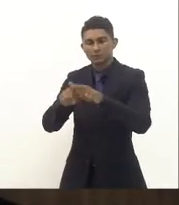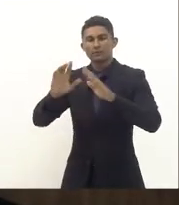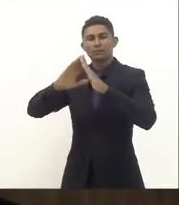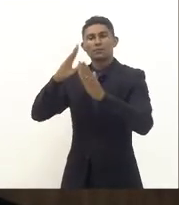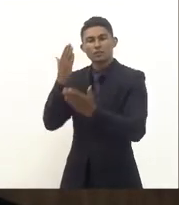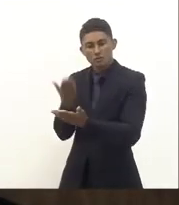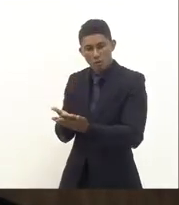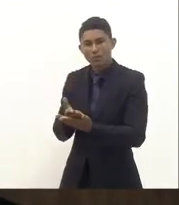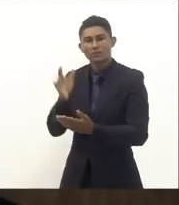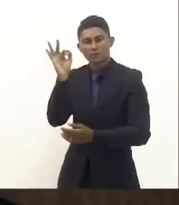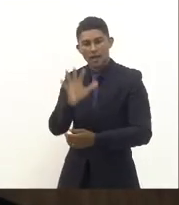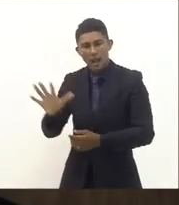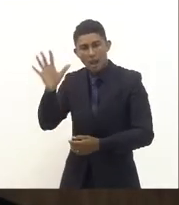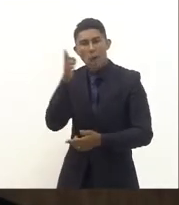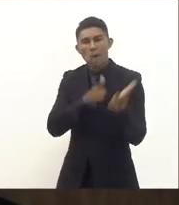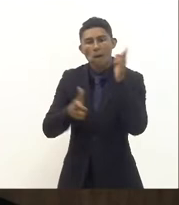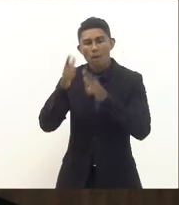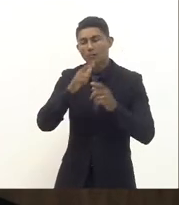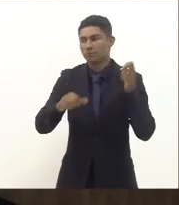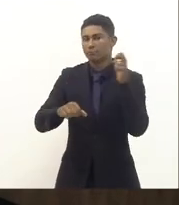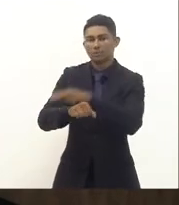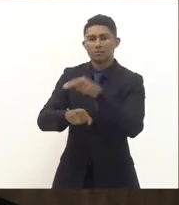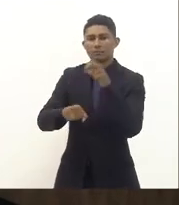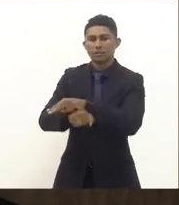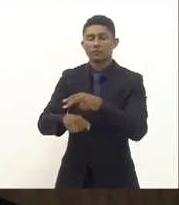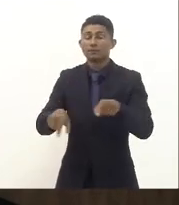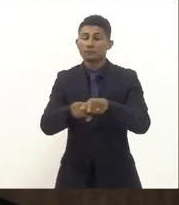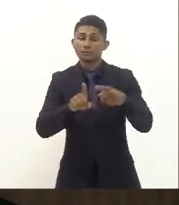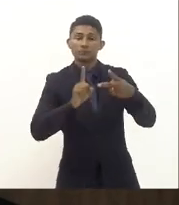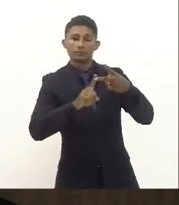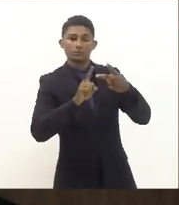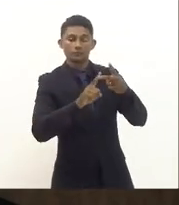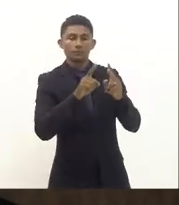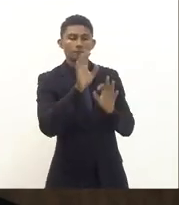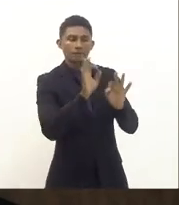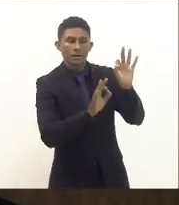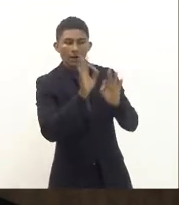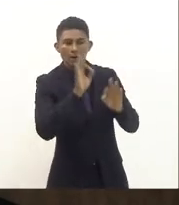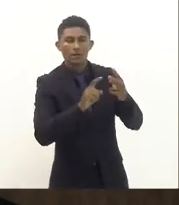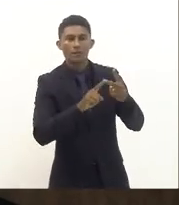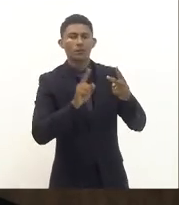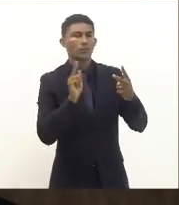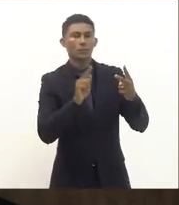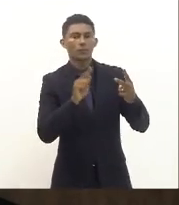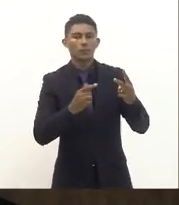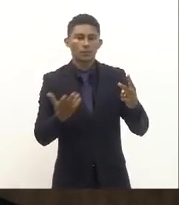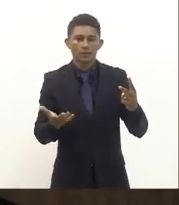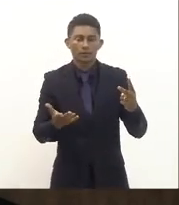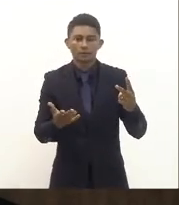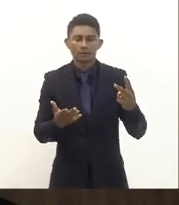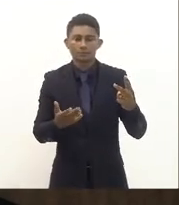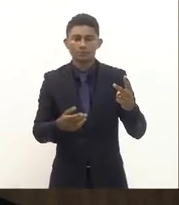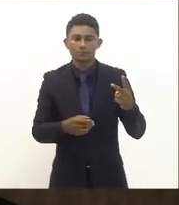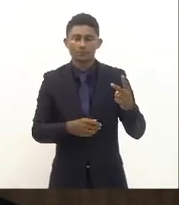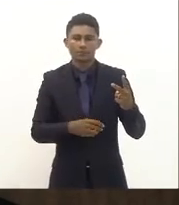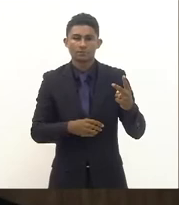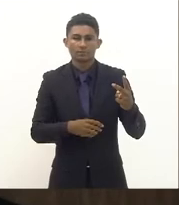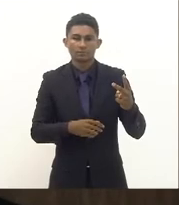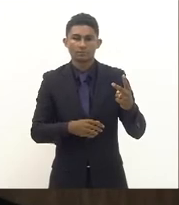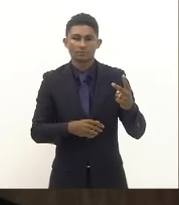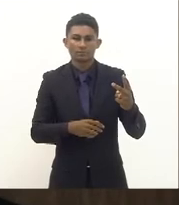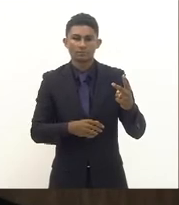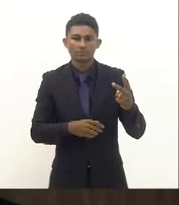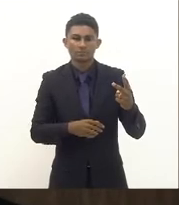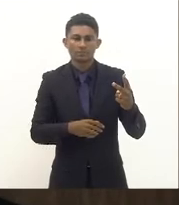quero destacar também projeto é que me parece muito importante para citar aqui o projeto é